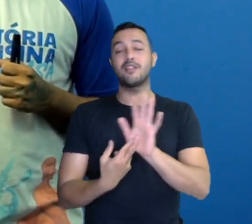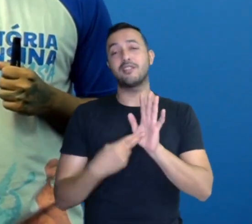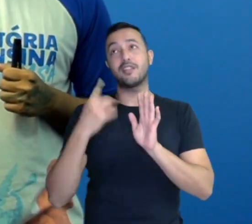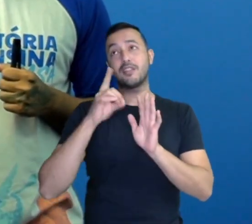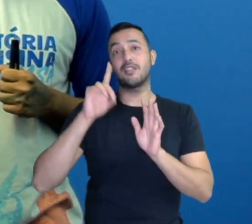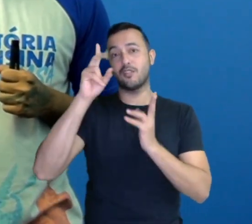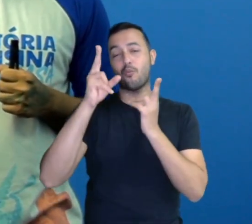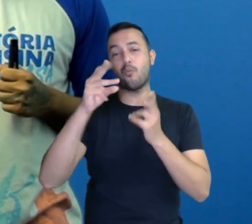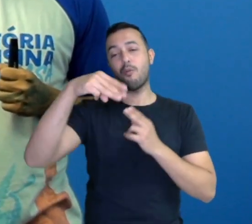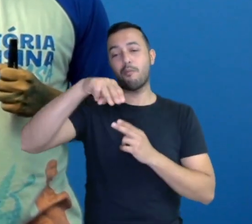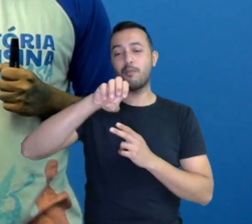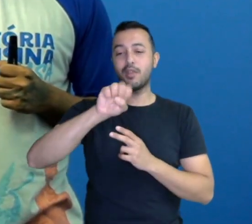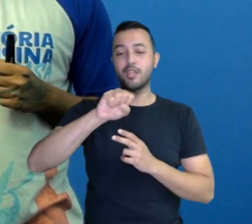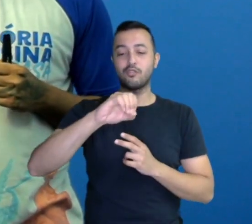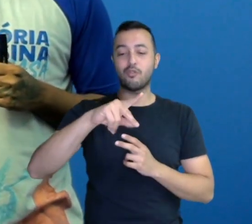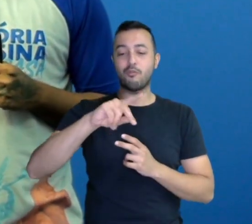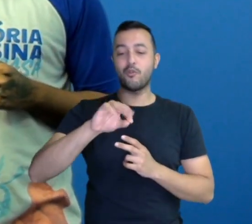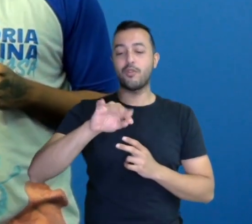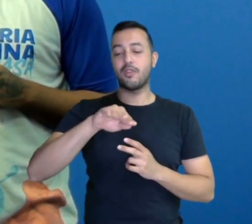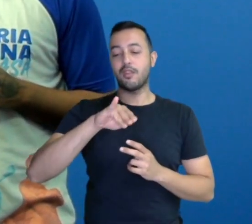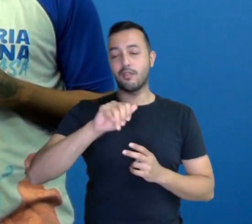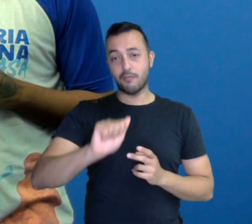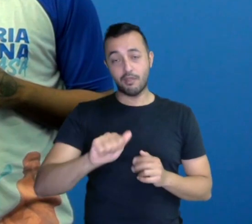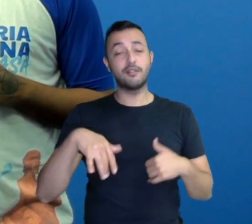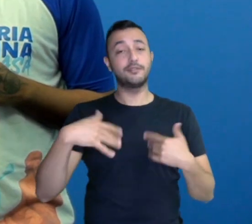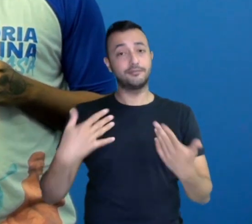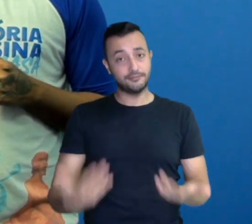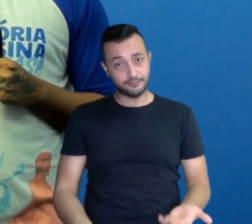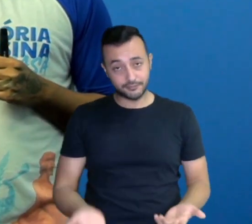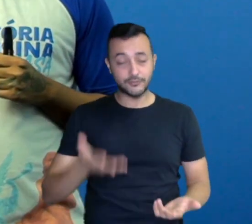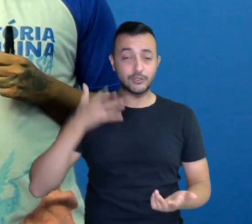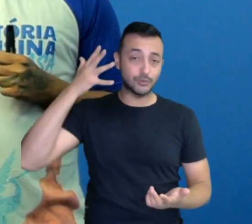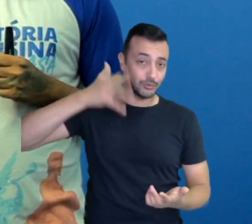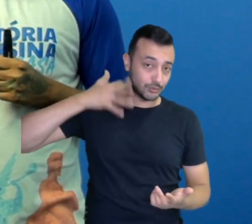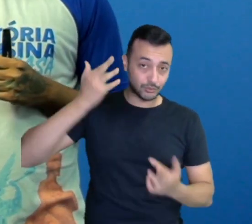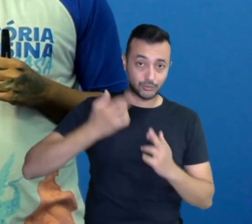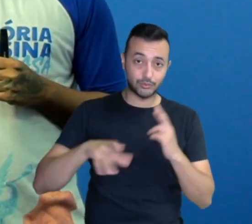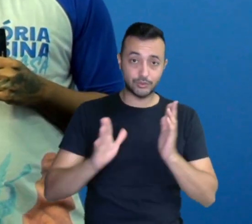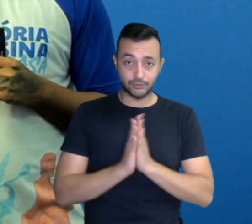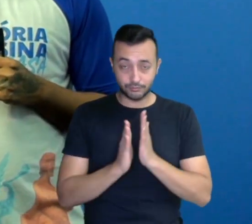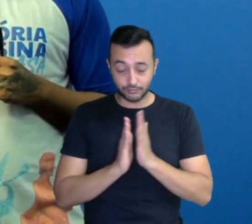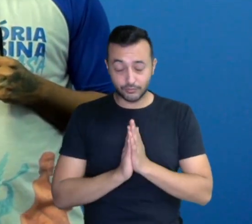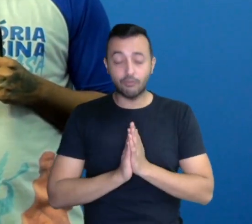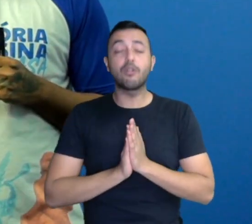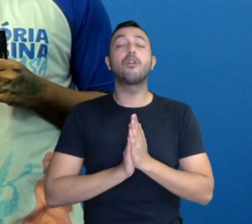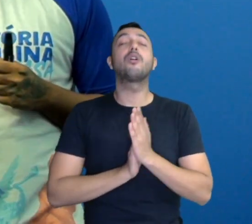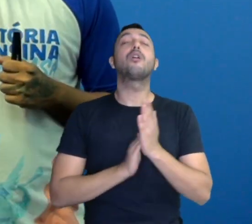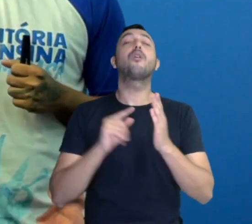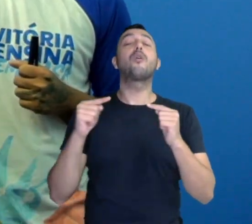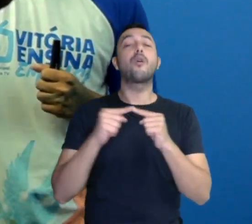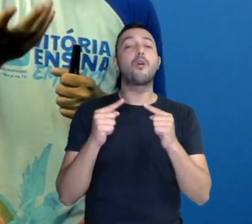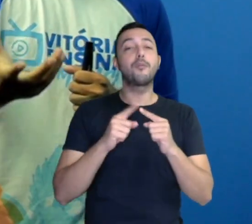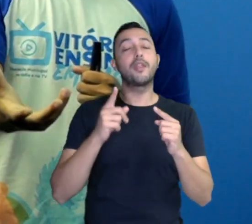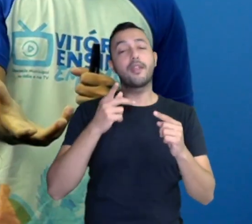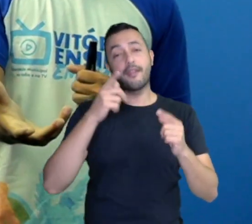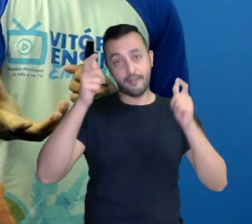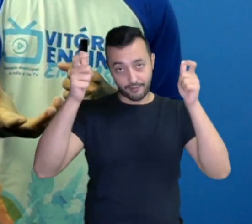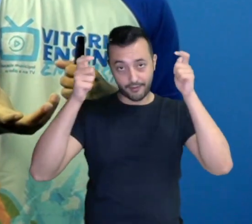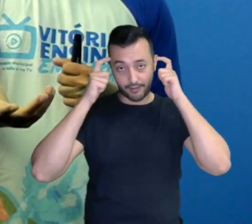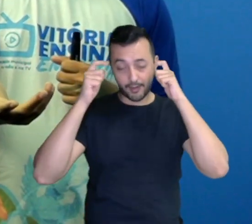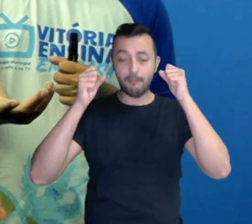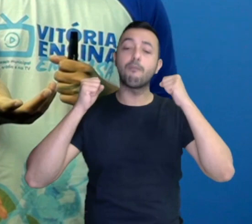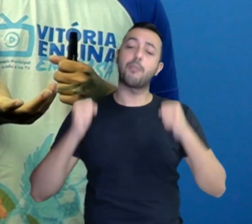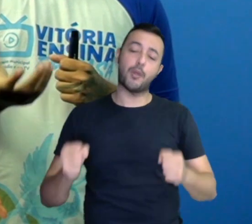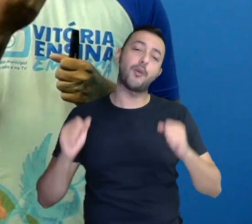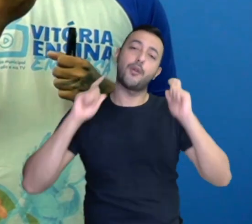na Mesopotâmia. Tá? Então, o discurso religioso é que dava o argumento do rei poder ser rei